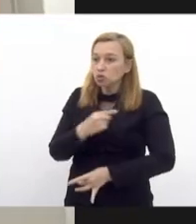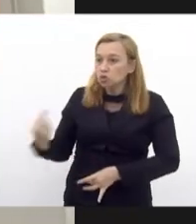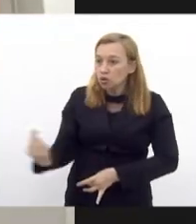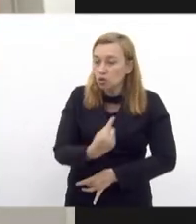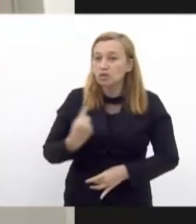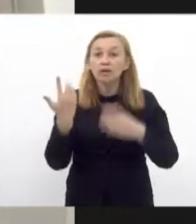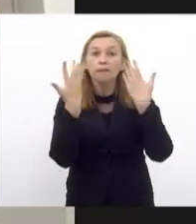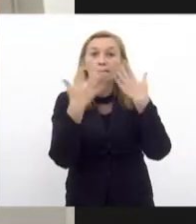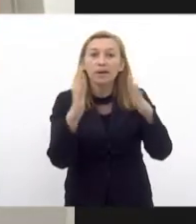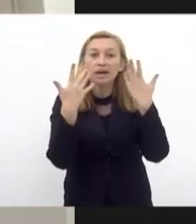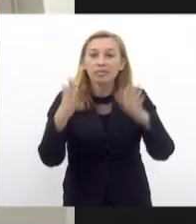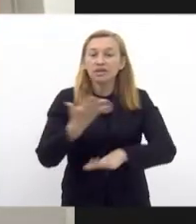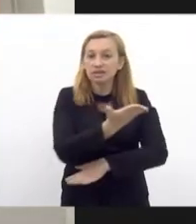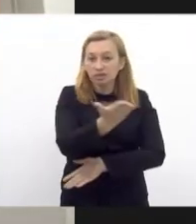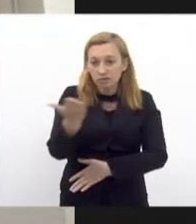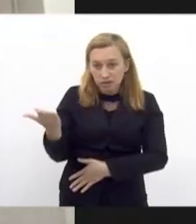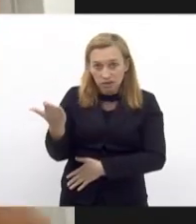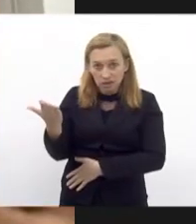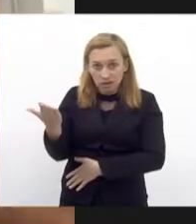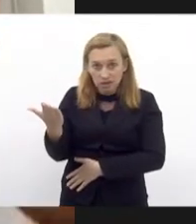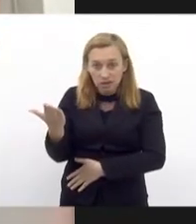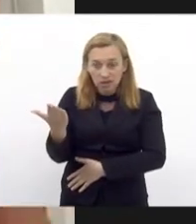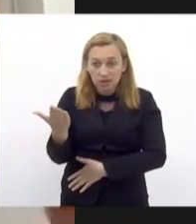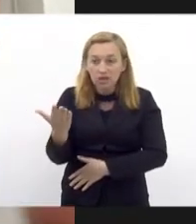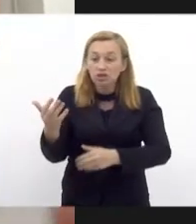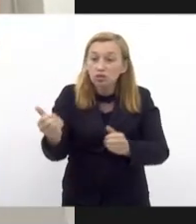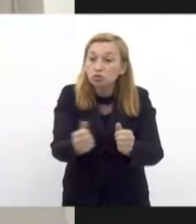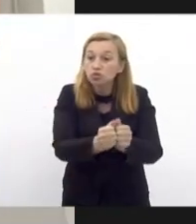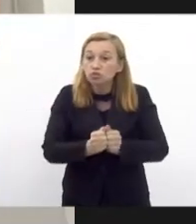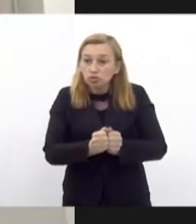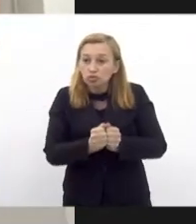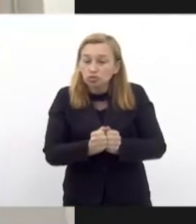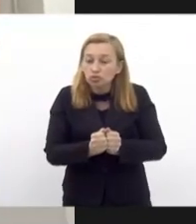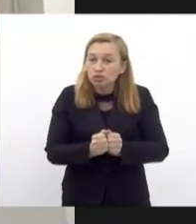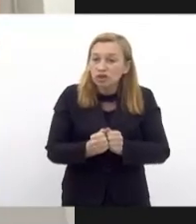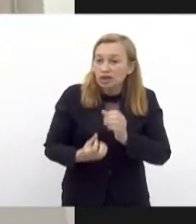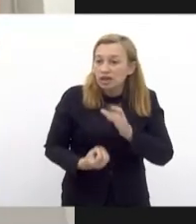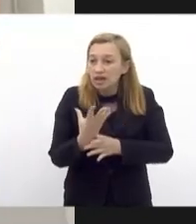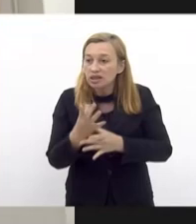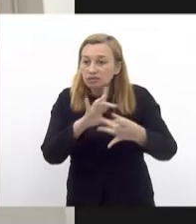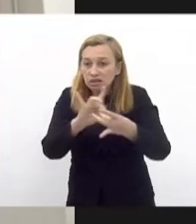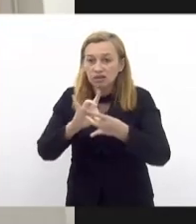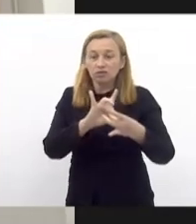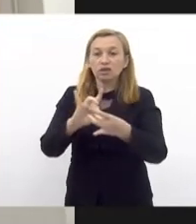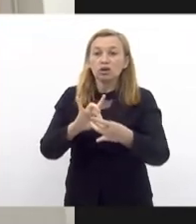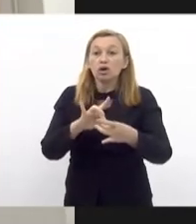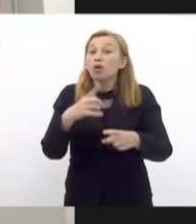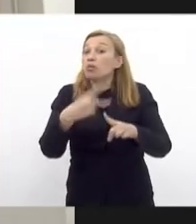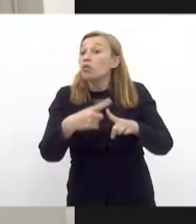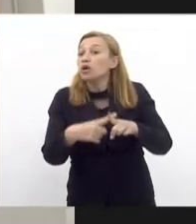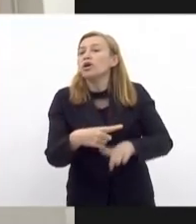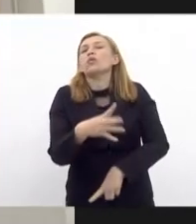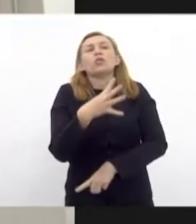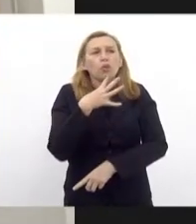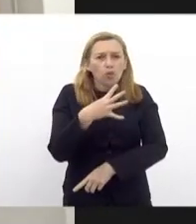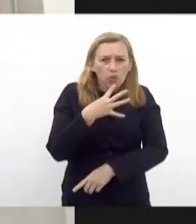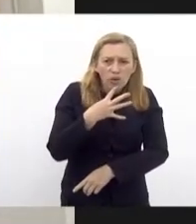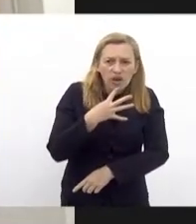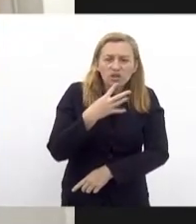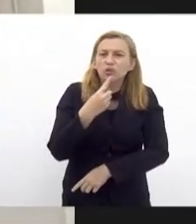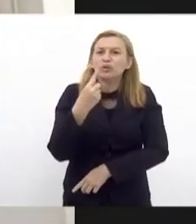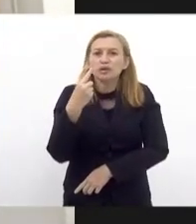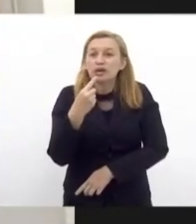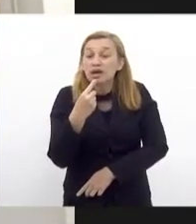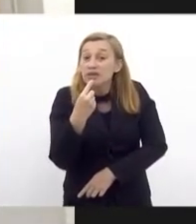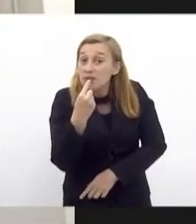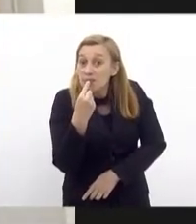meus parabéns a vocês que estão participando da construção dessa união, porque eu conheço muito de